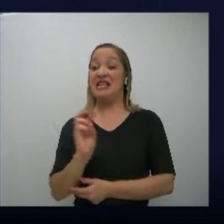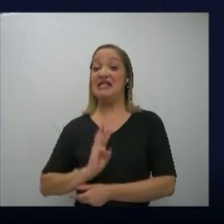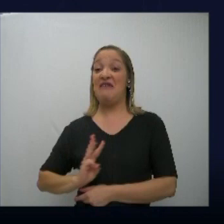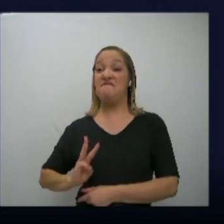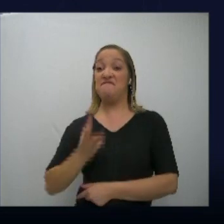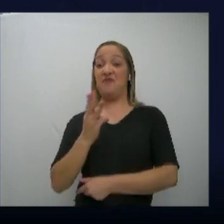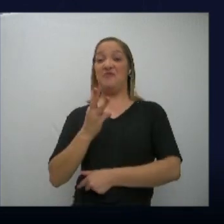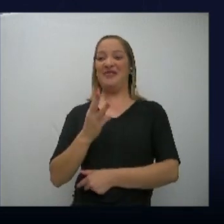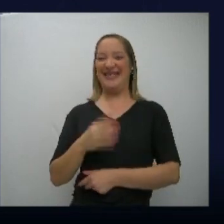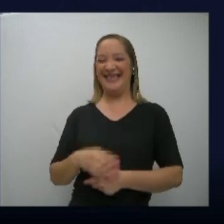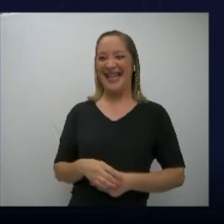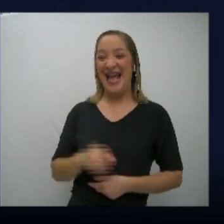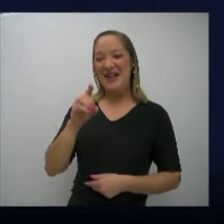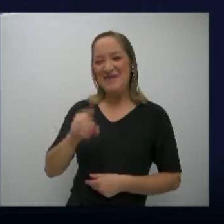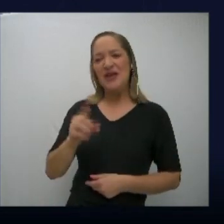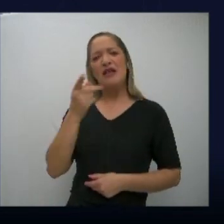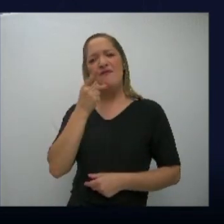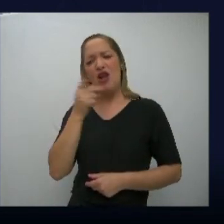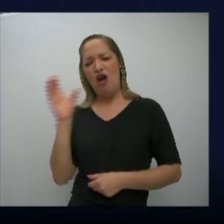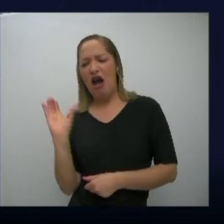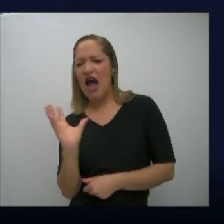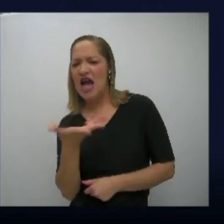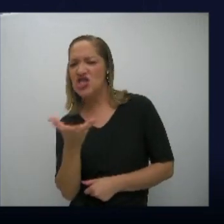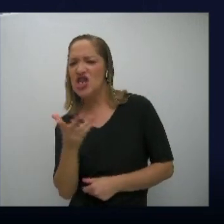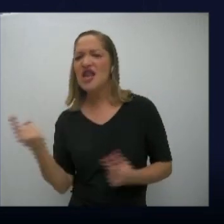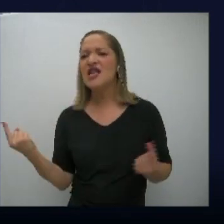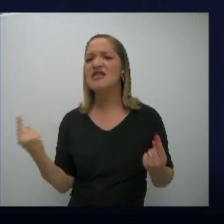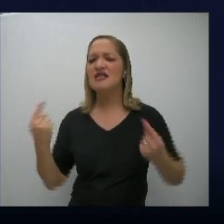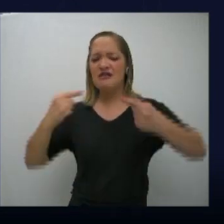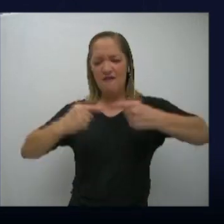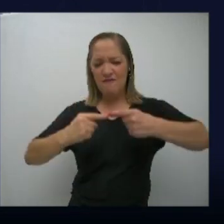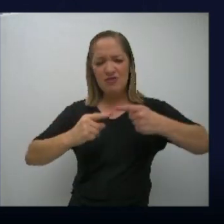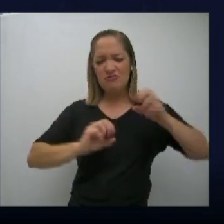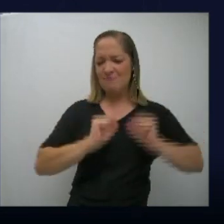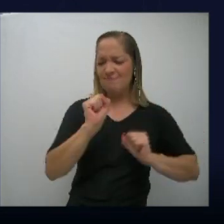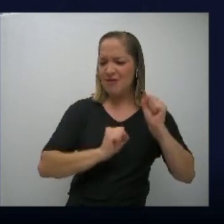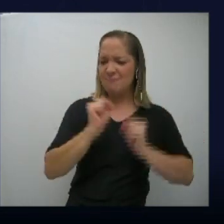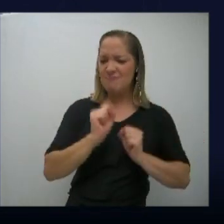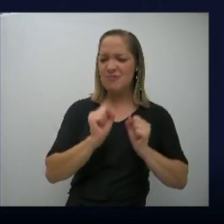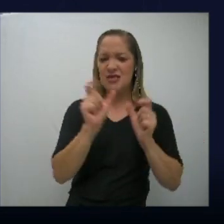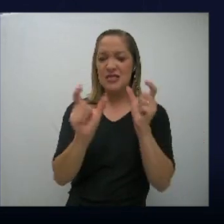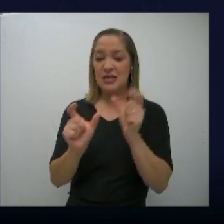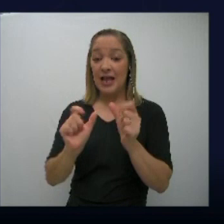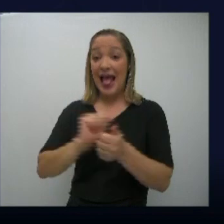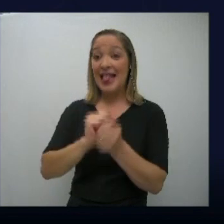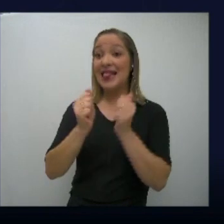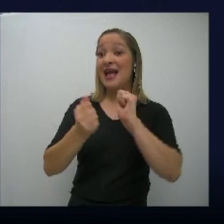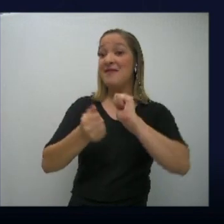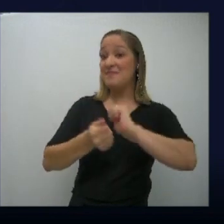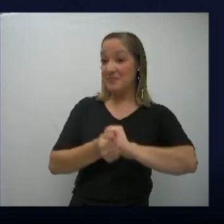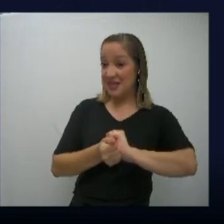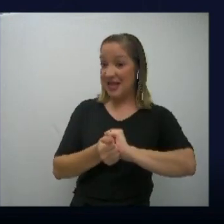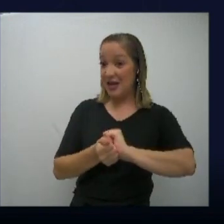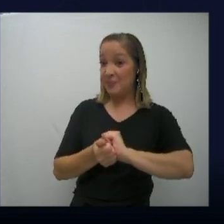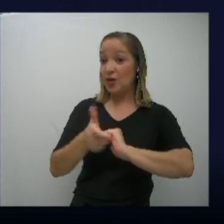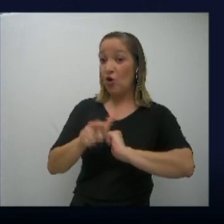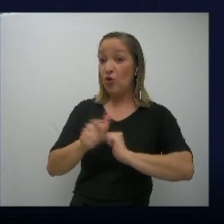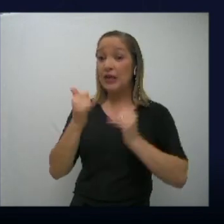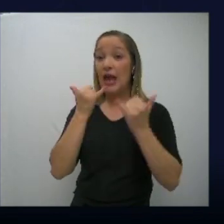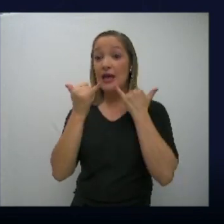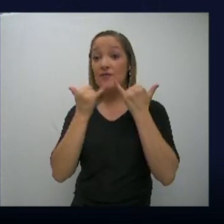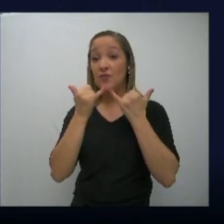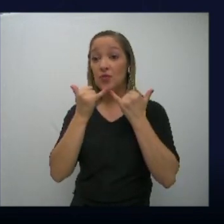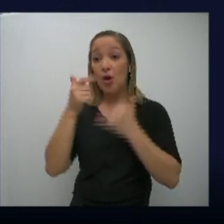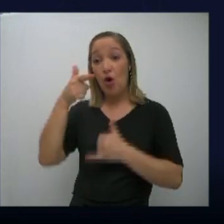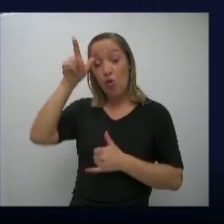aí então um pouco já que você falou de agilidade da do desafio das empresas em se adaptarem outro dados Saiu ontem uma